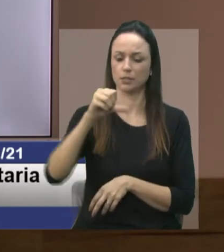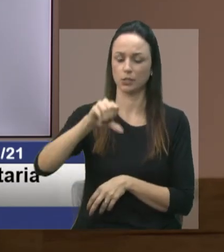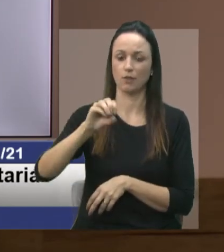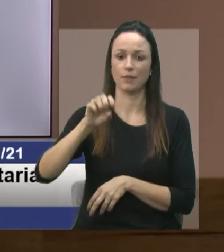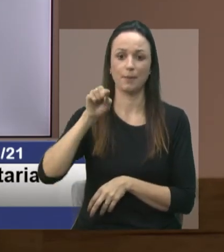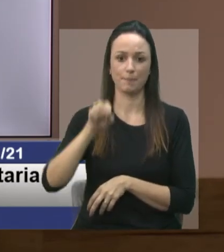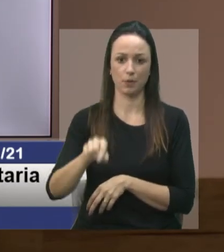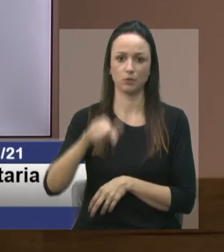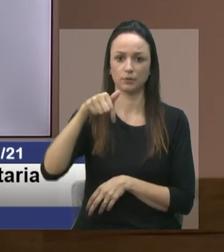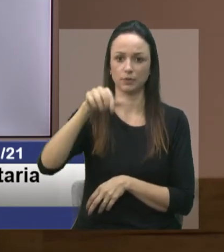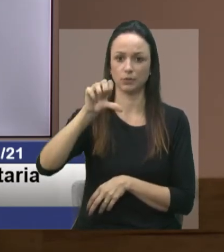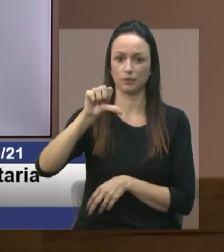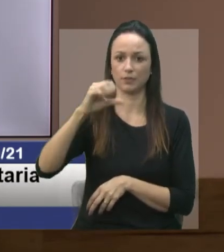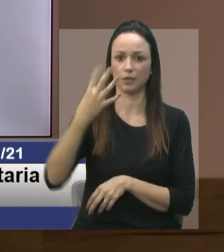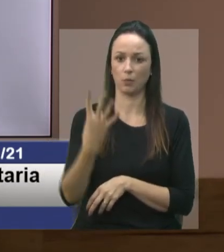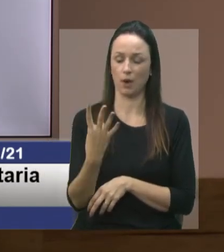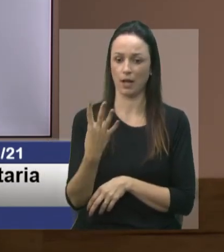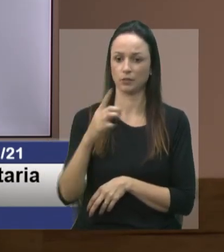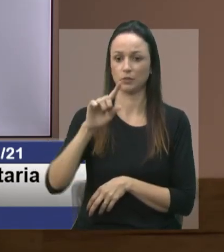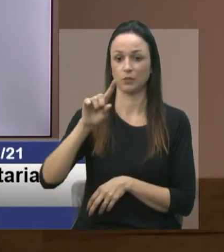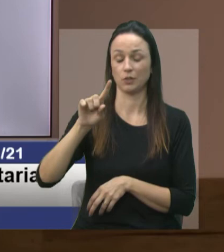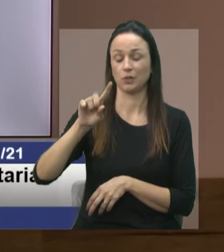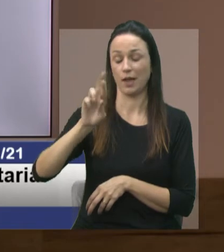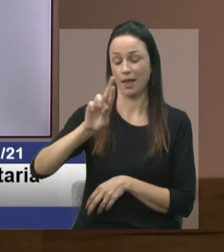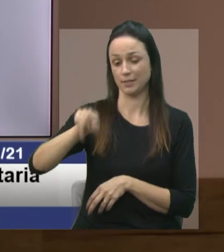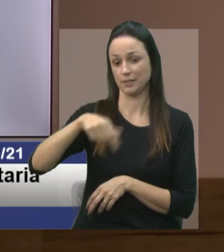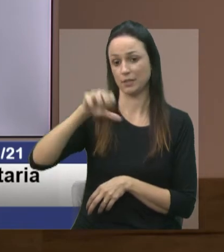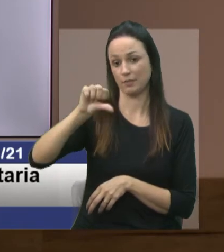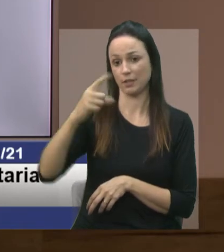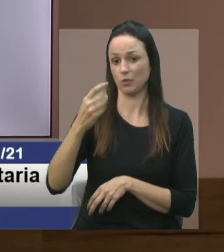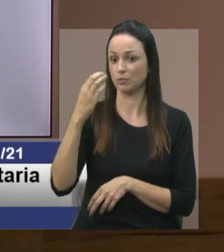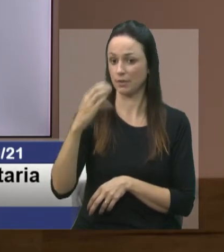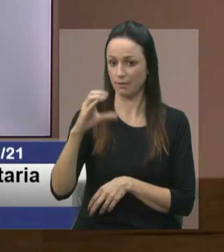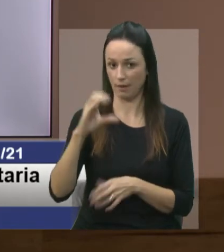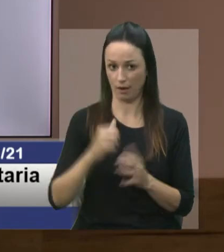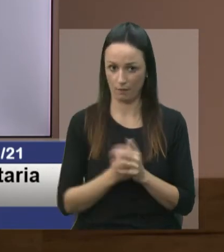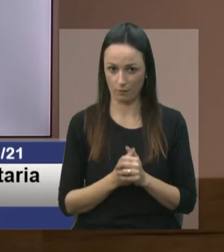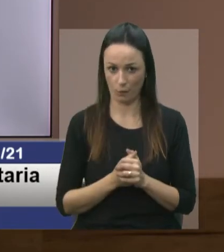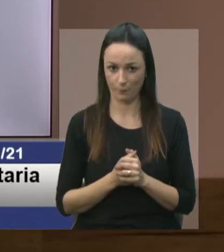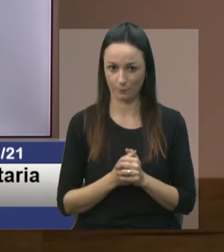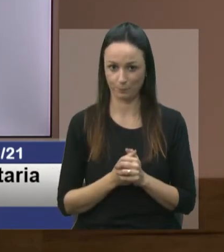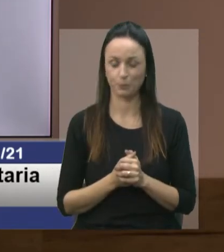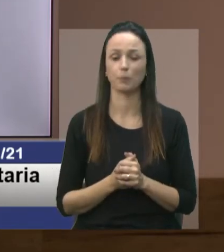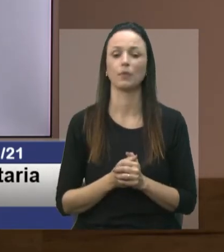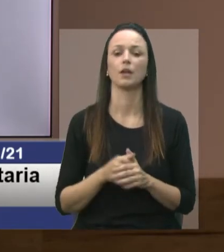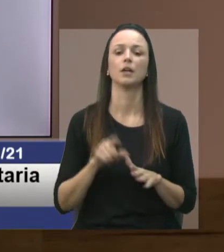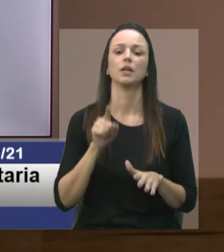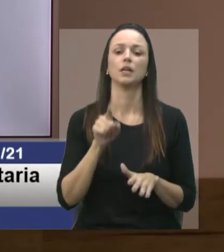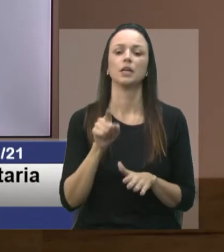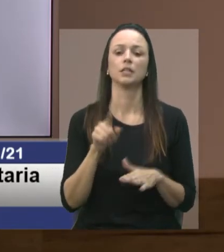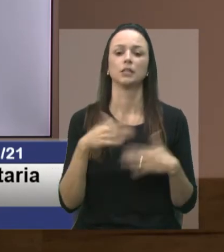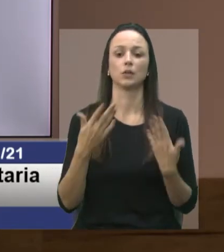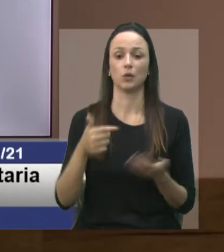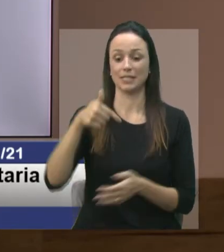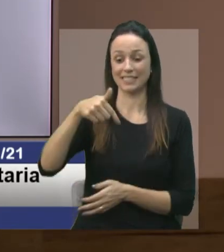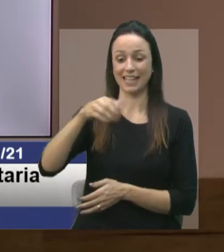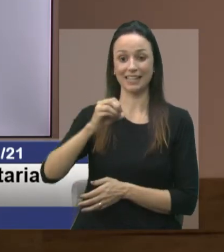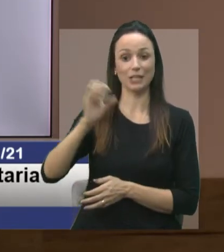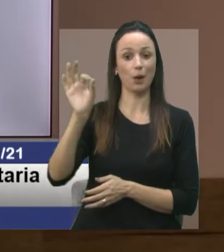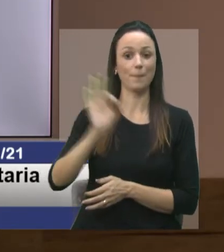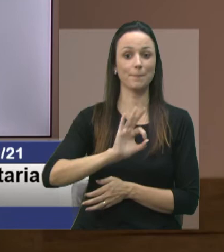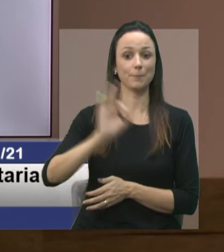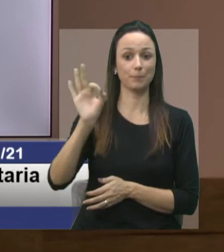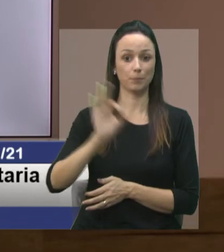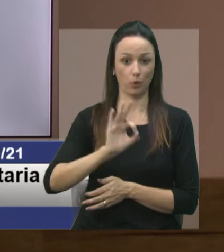R$ 42.690.794,91. o qual 70%